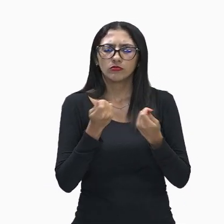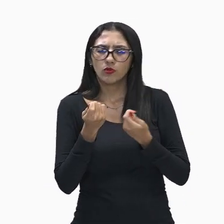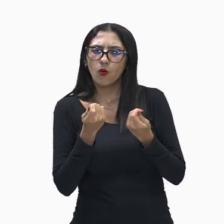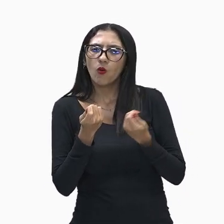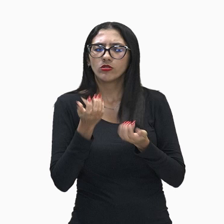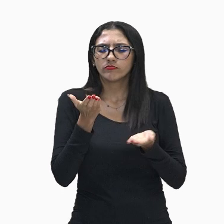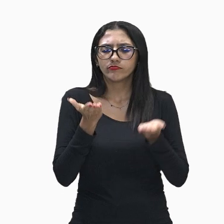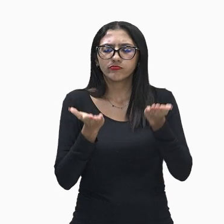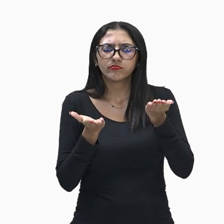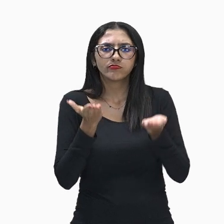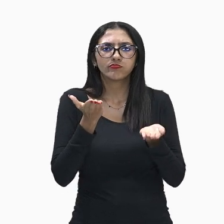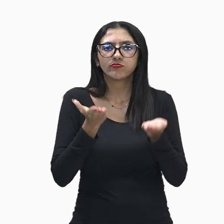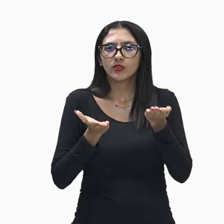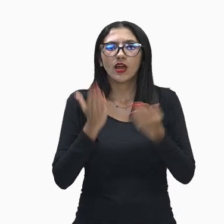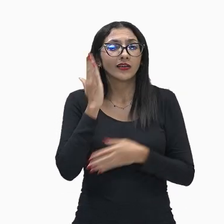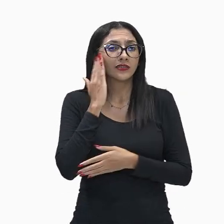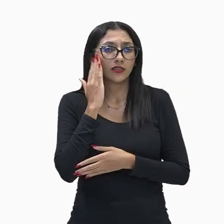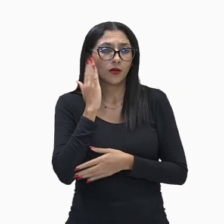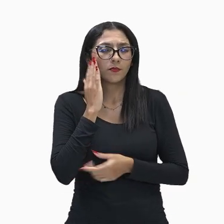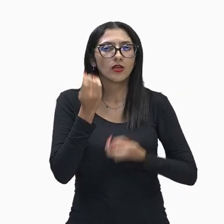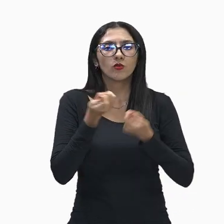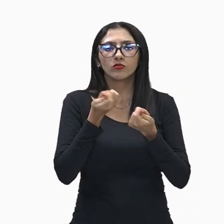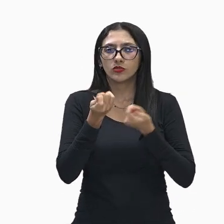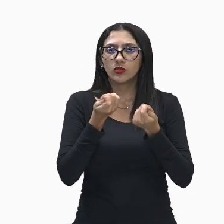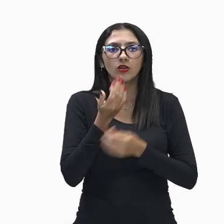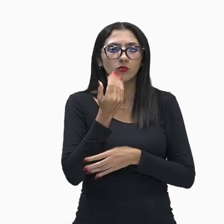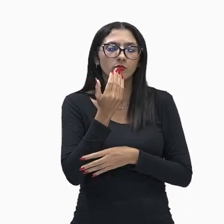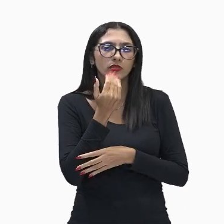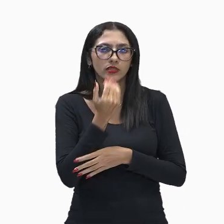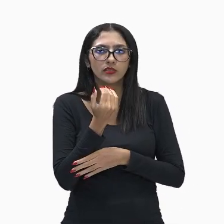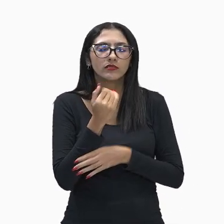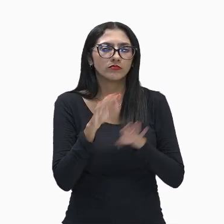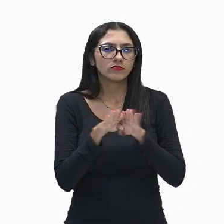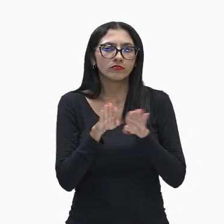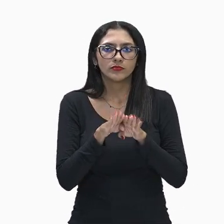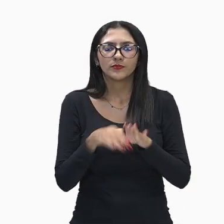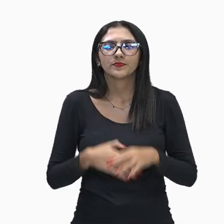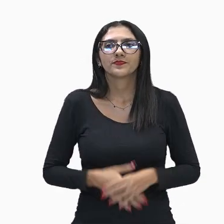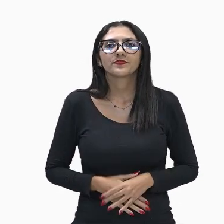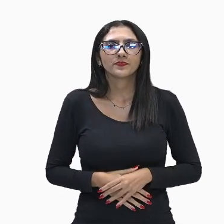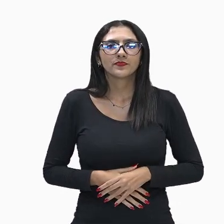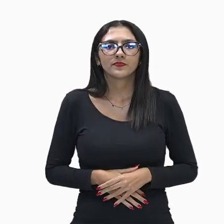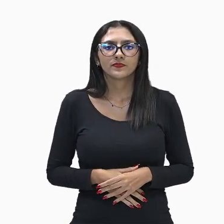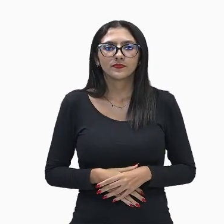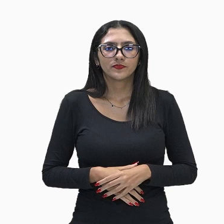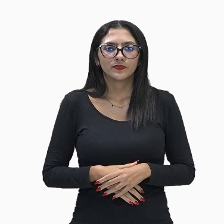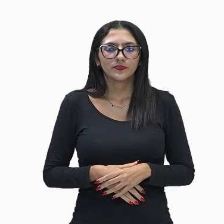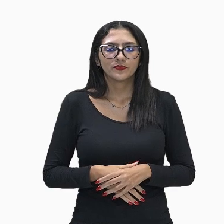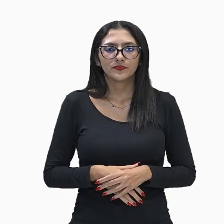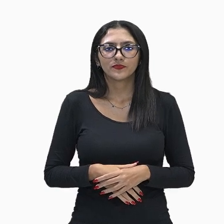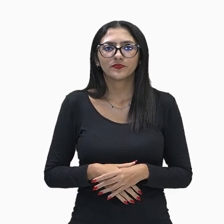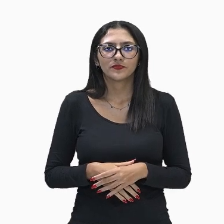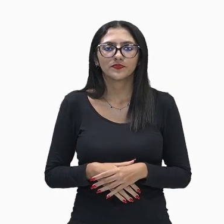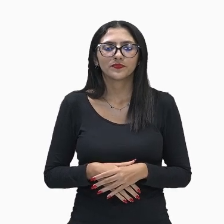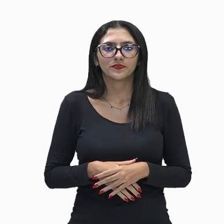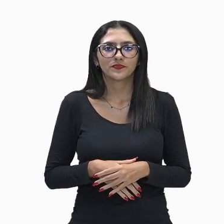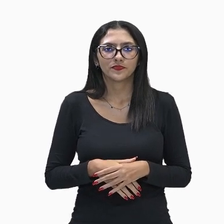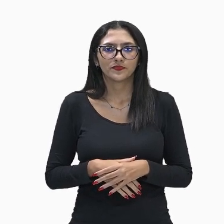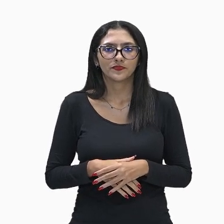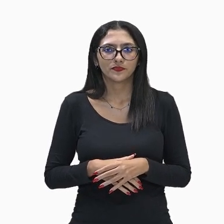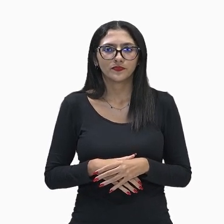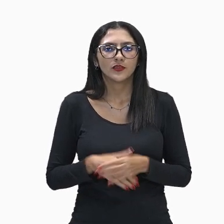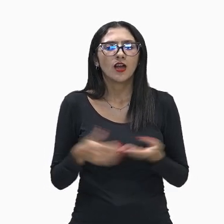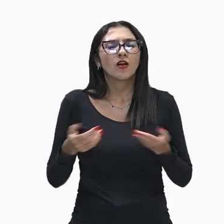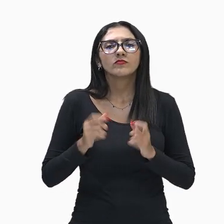gente ter o equilíbrio no que nós estamos comendo estamos coloc no prato mais detalhadamente sobre o mesomorfo com relação